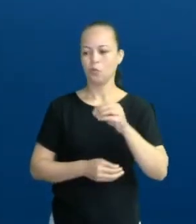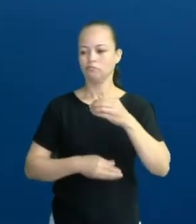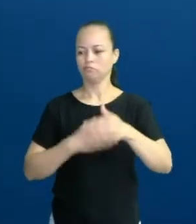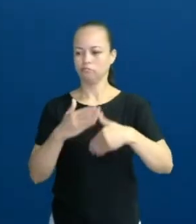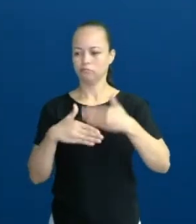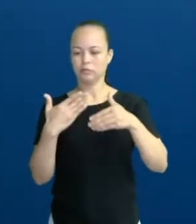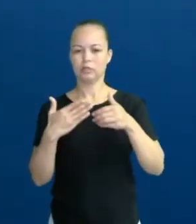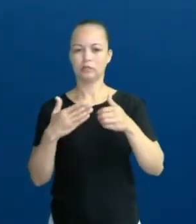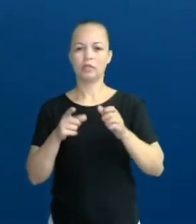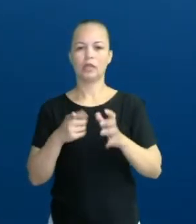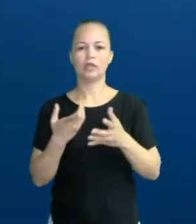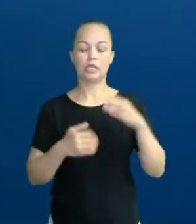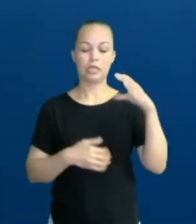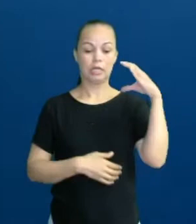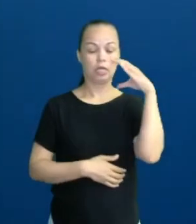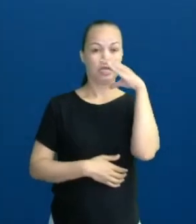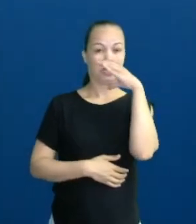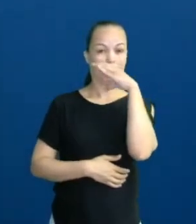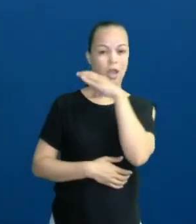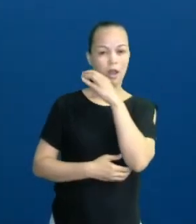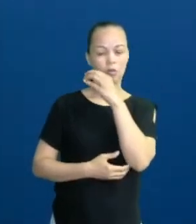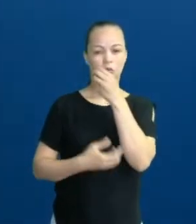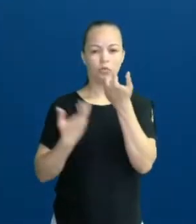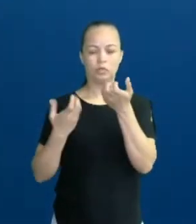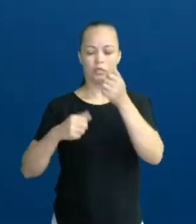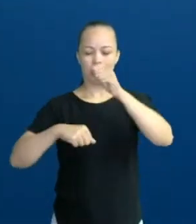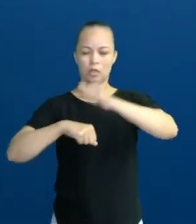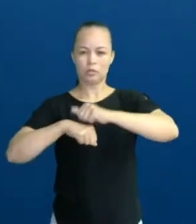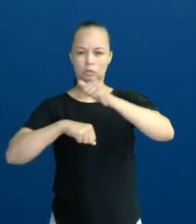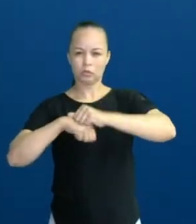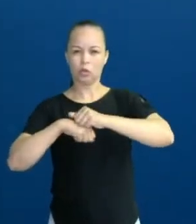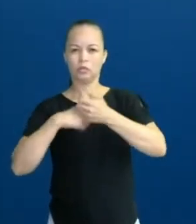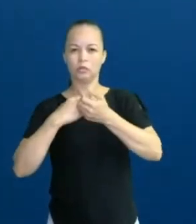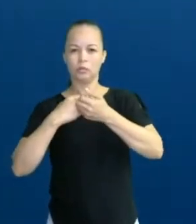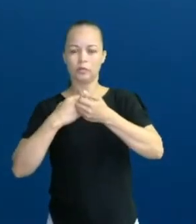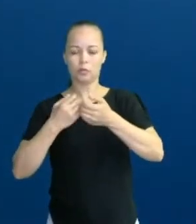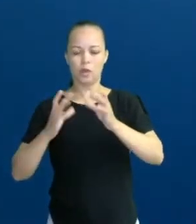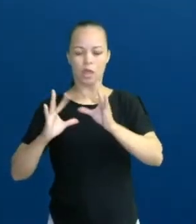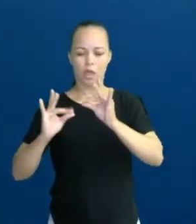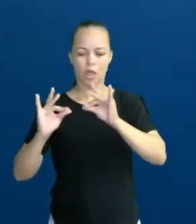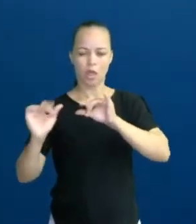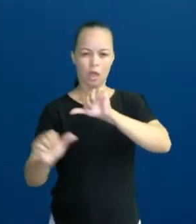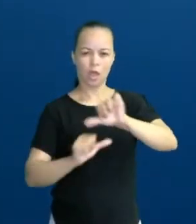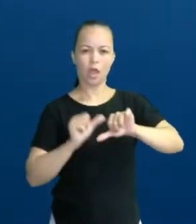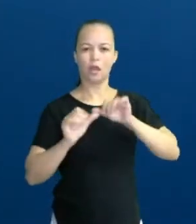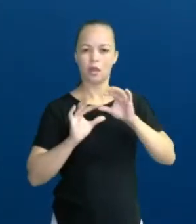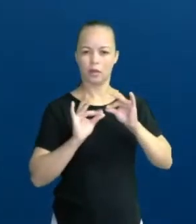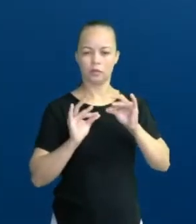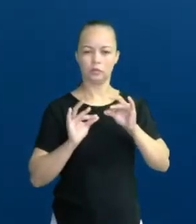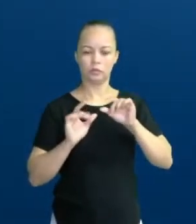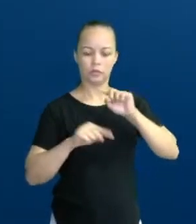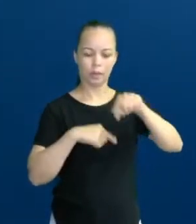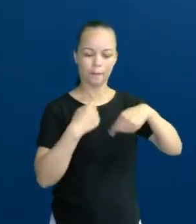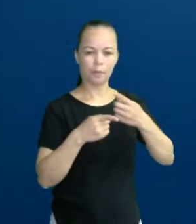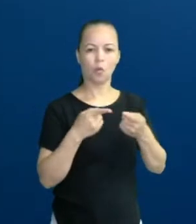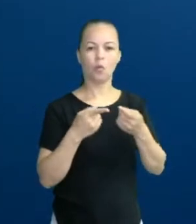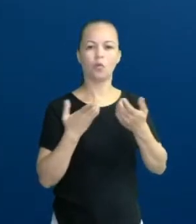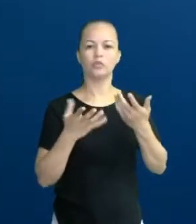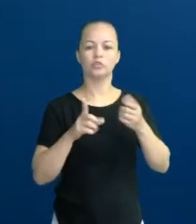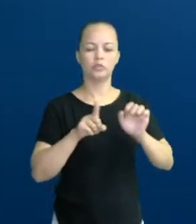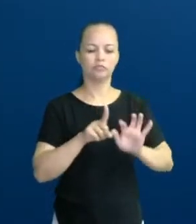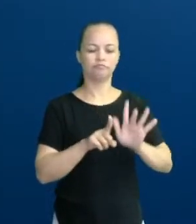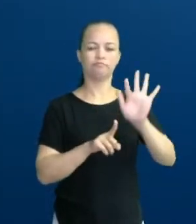a introdução de calor. Nessa introdução de calor, essa água que estava no estado sólido passou para o estado líquido. Desse estado líquido, depois passou para o estado